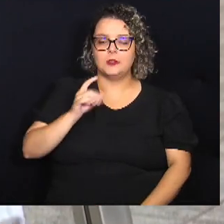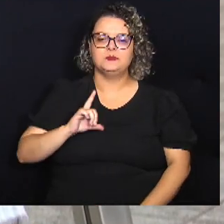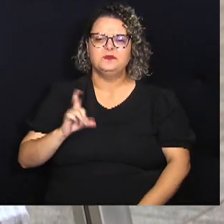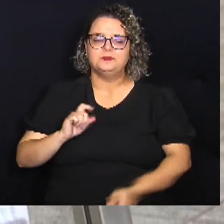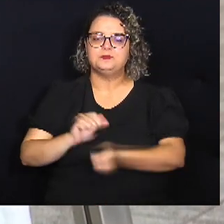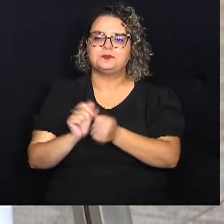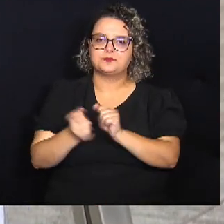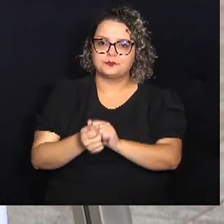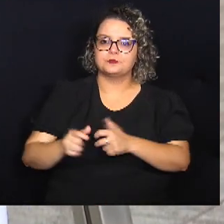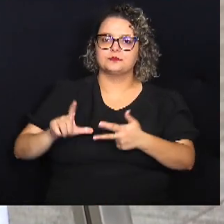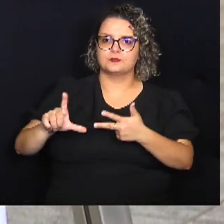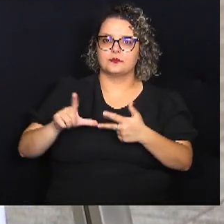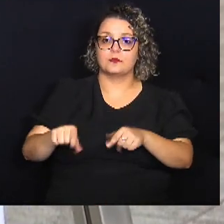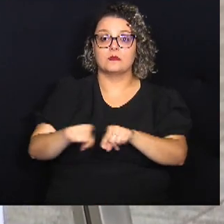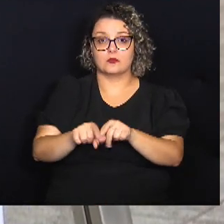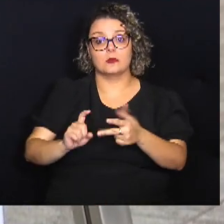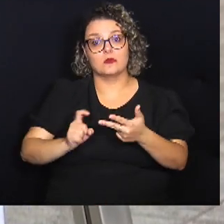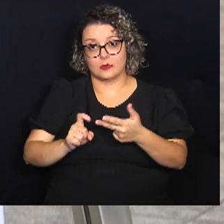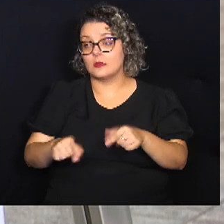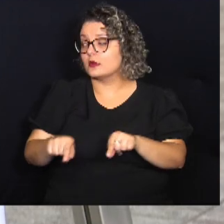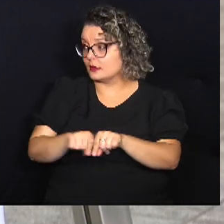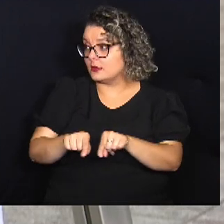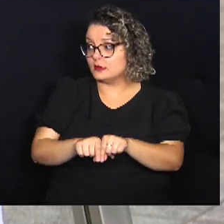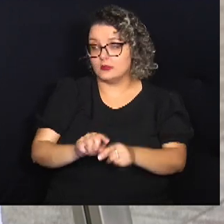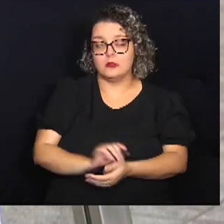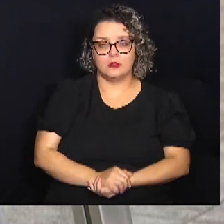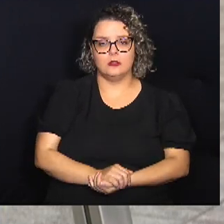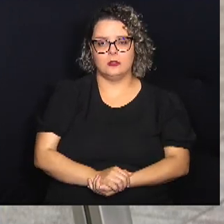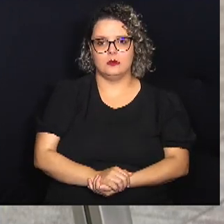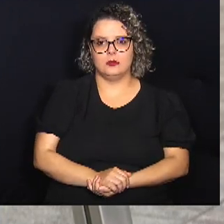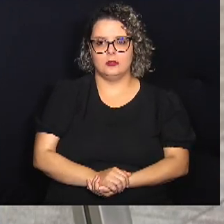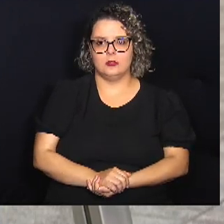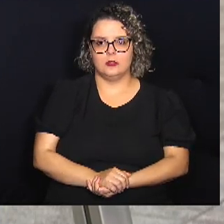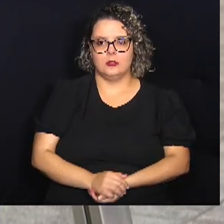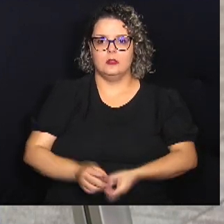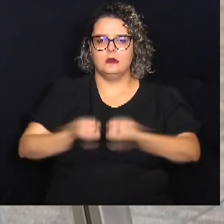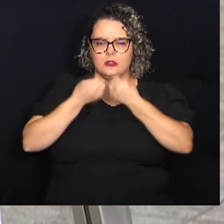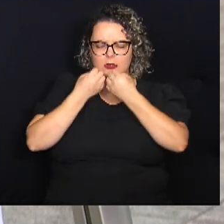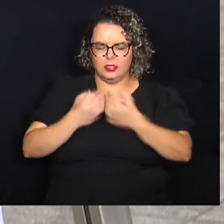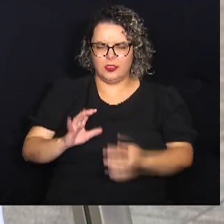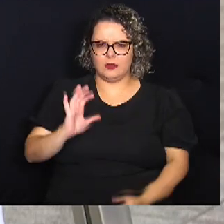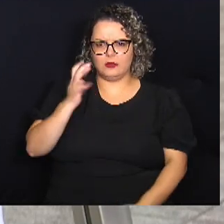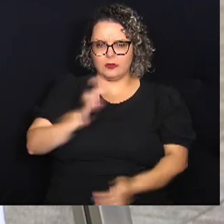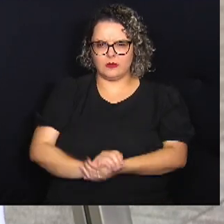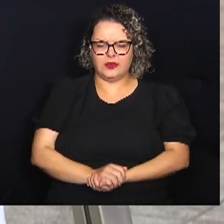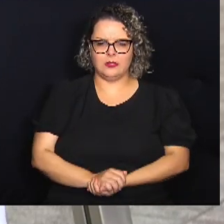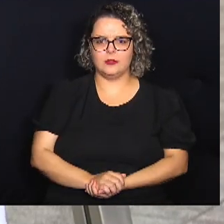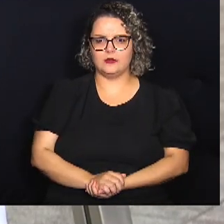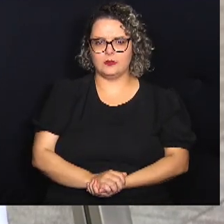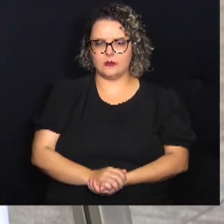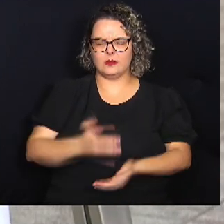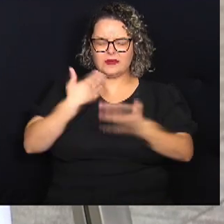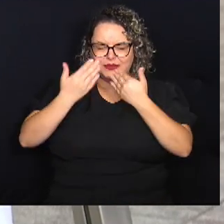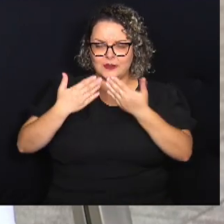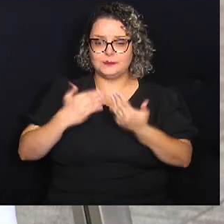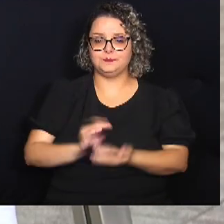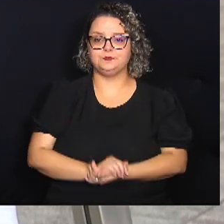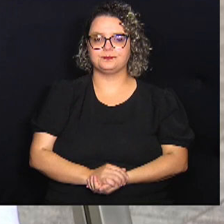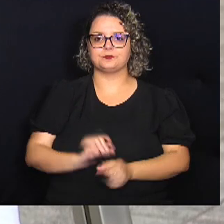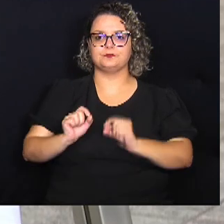Legislativo e também do Executivo. Então, é muito bom que aconteça esse diálogo, porque quem ganha é o